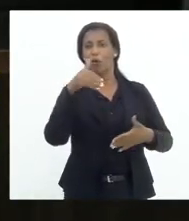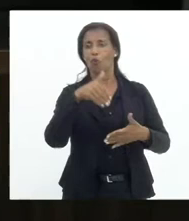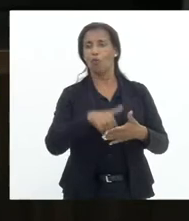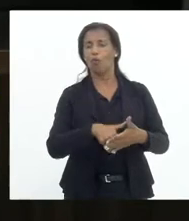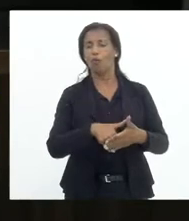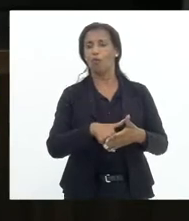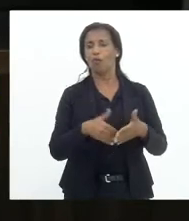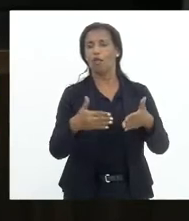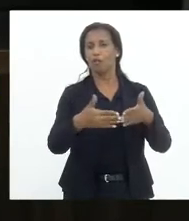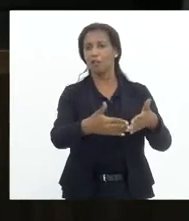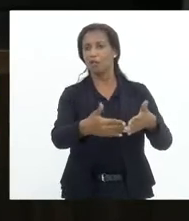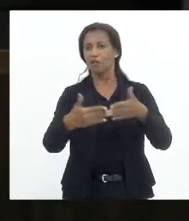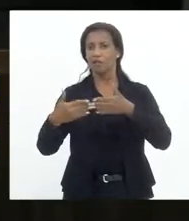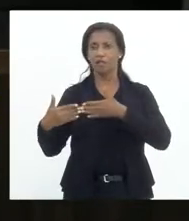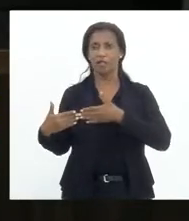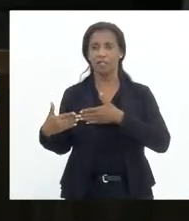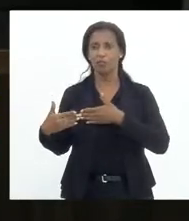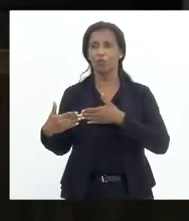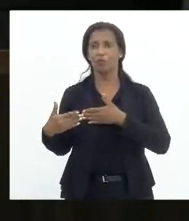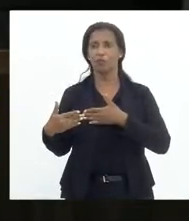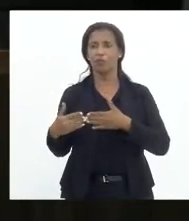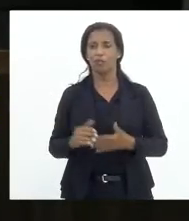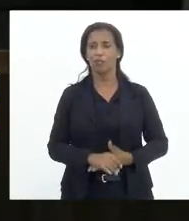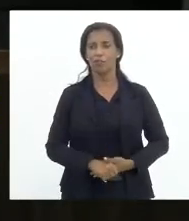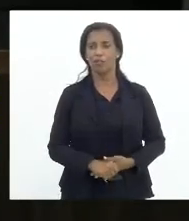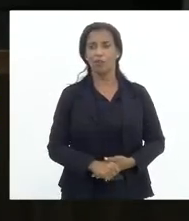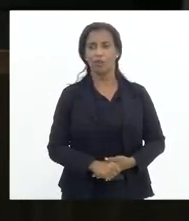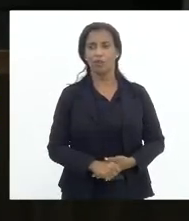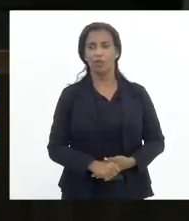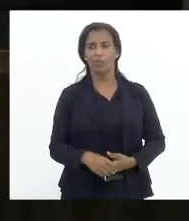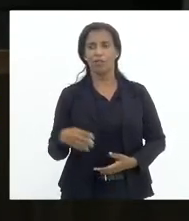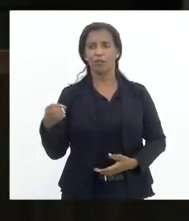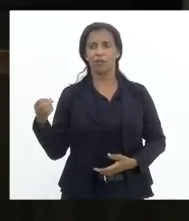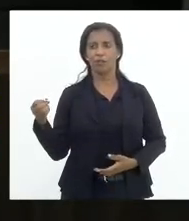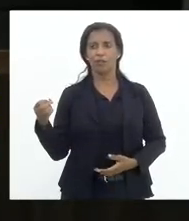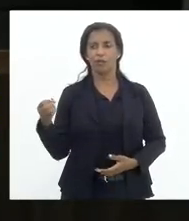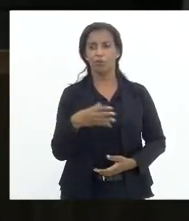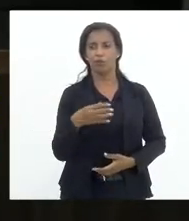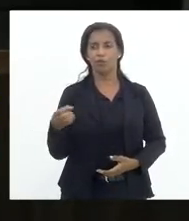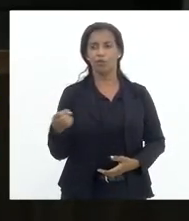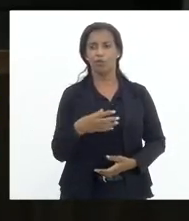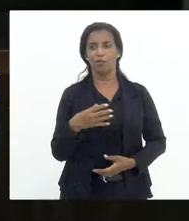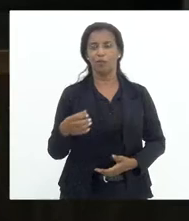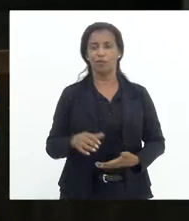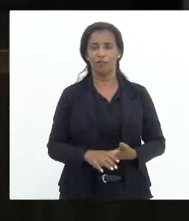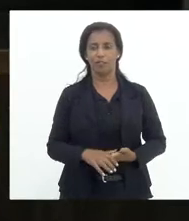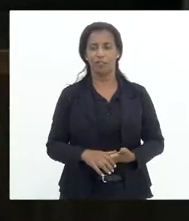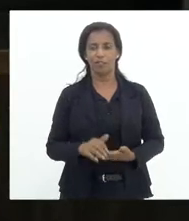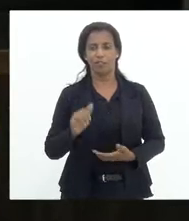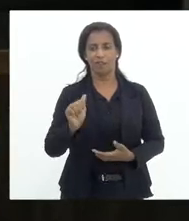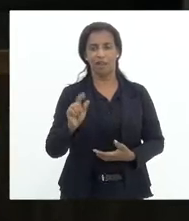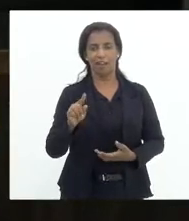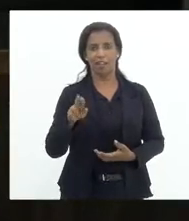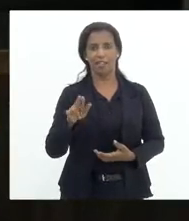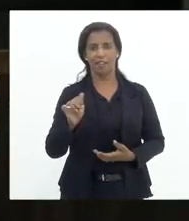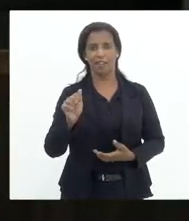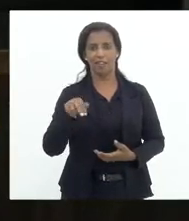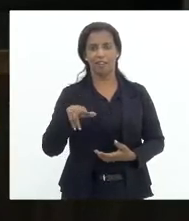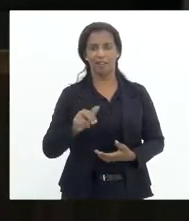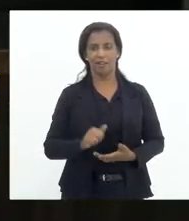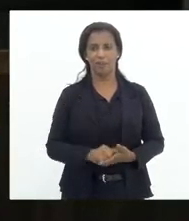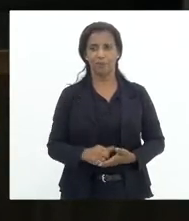voto pela absolvição e da nova Deputado Adriana